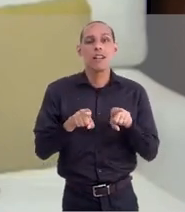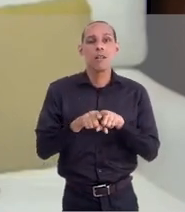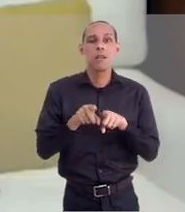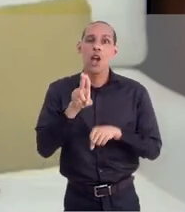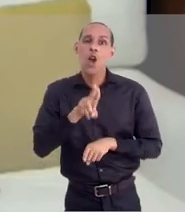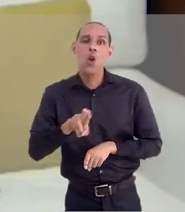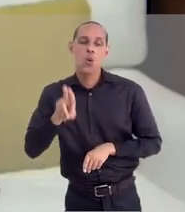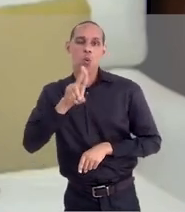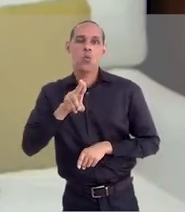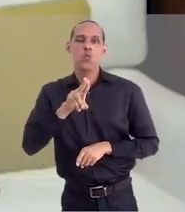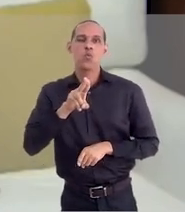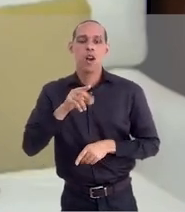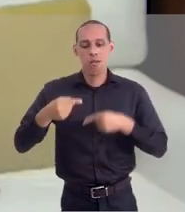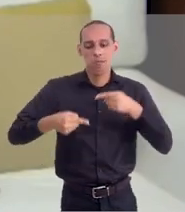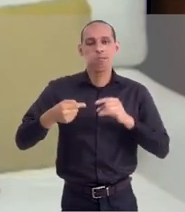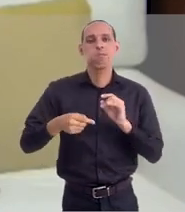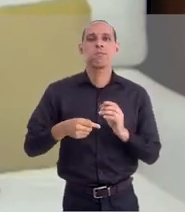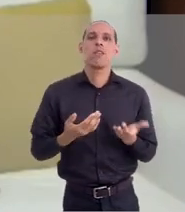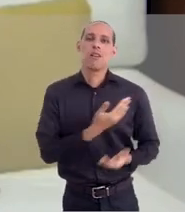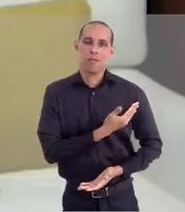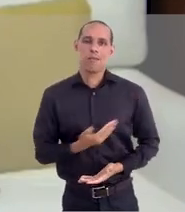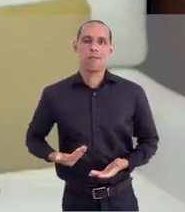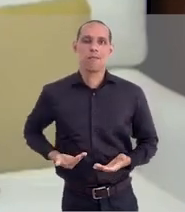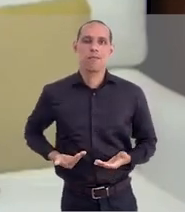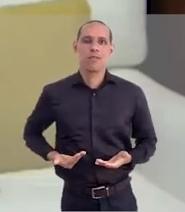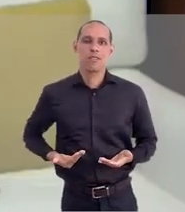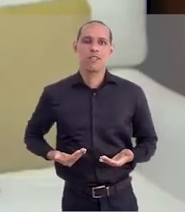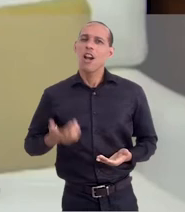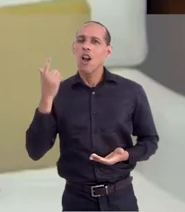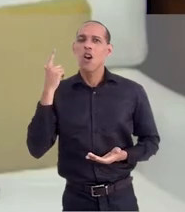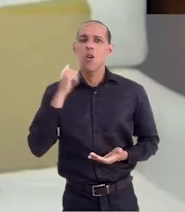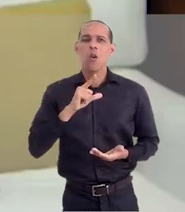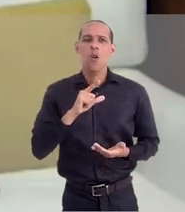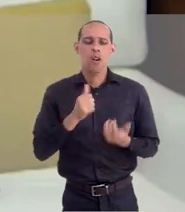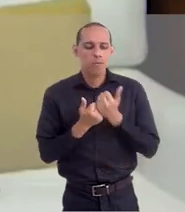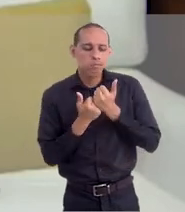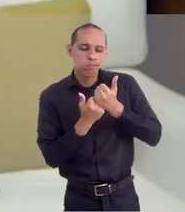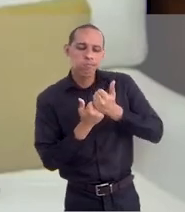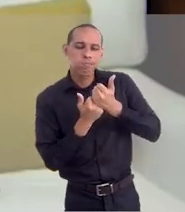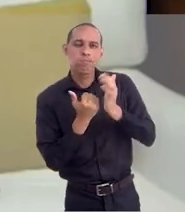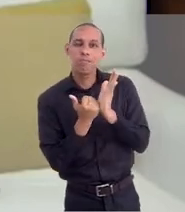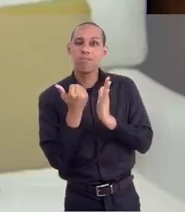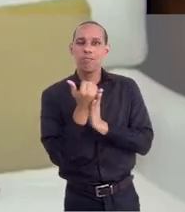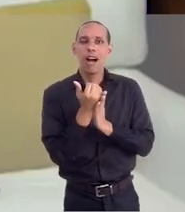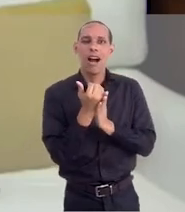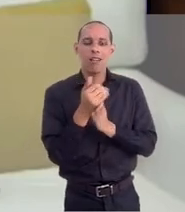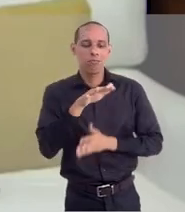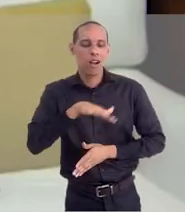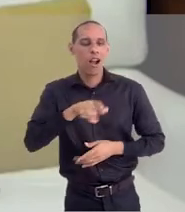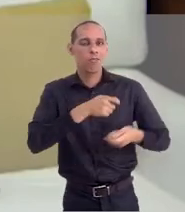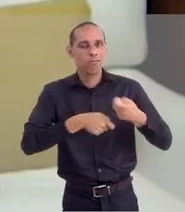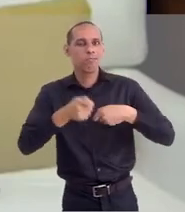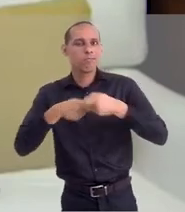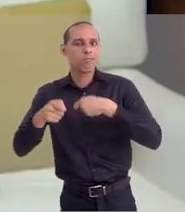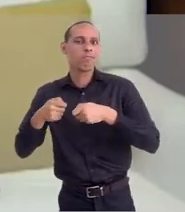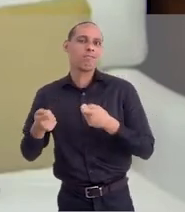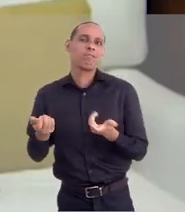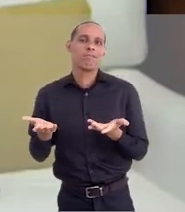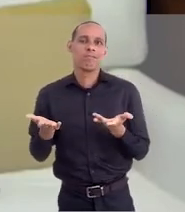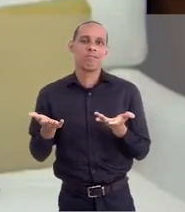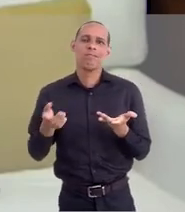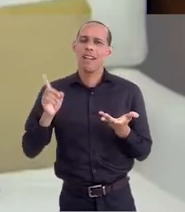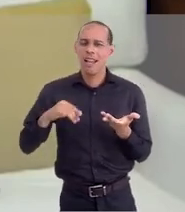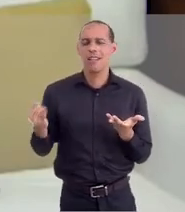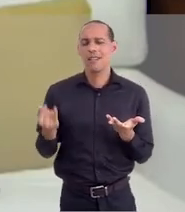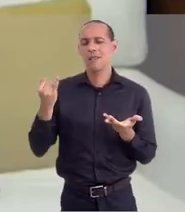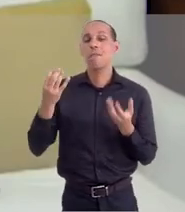formulação e à aplicação e execução de políticas públicas, dá uma enorme contribuição à melhoria do ambiente de negócios. Isso